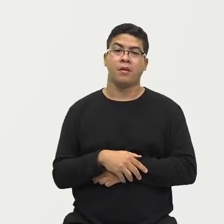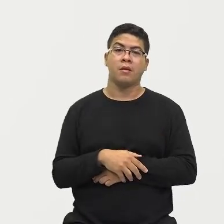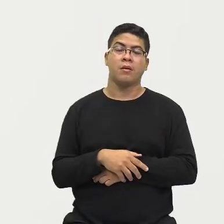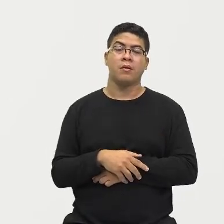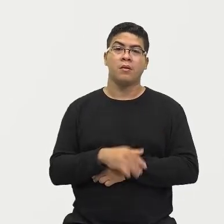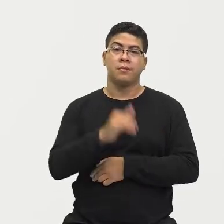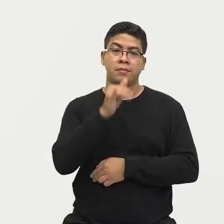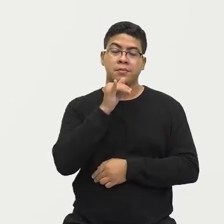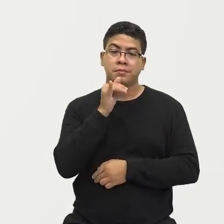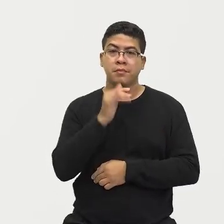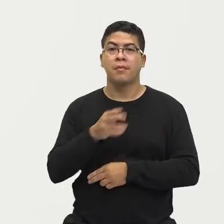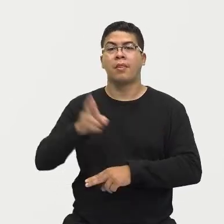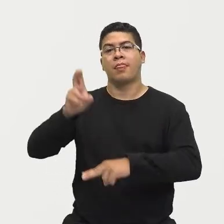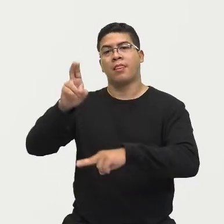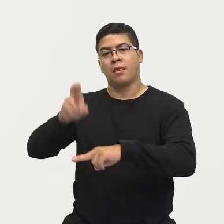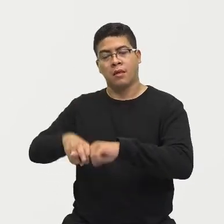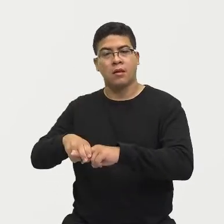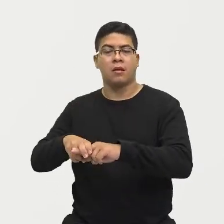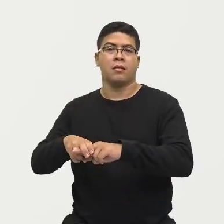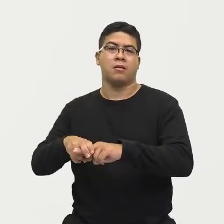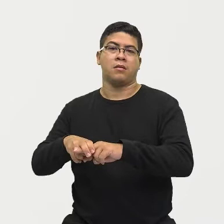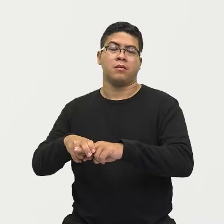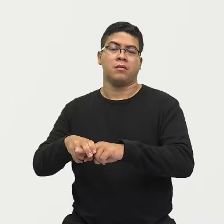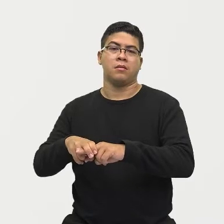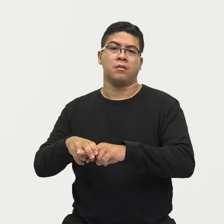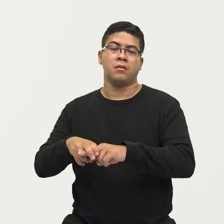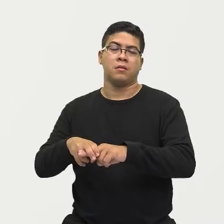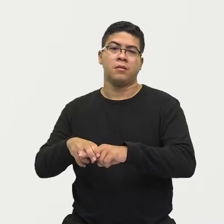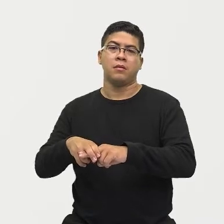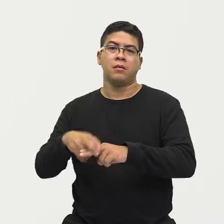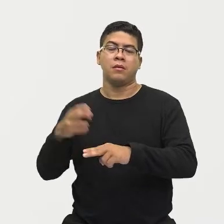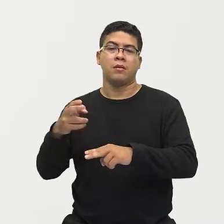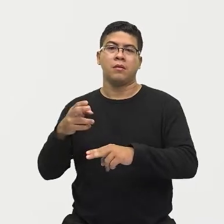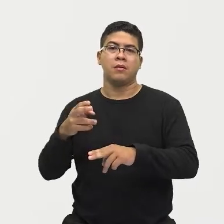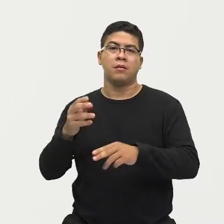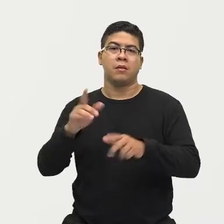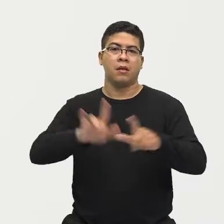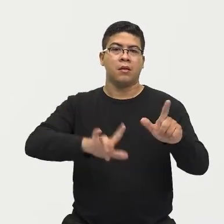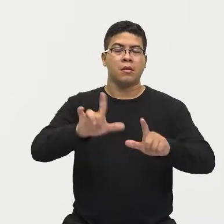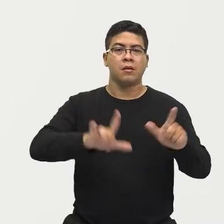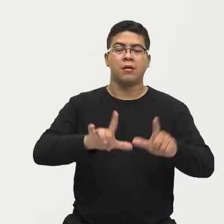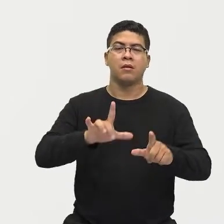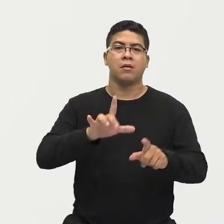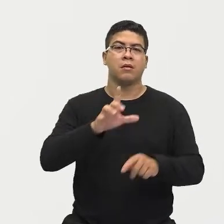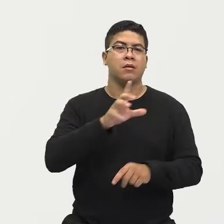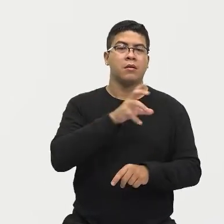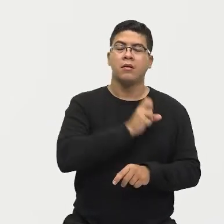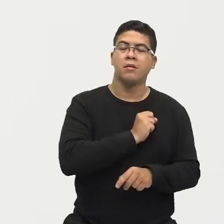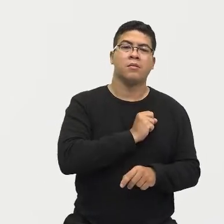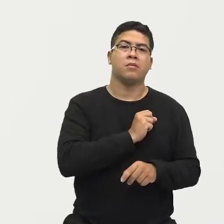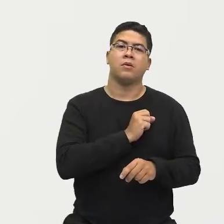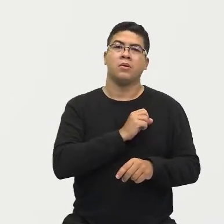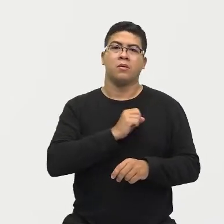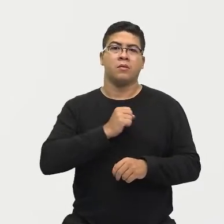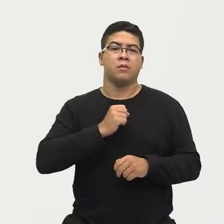professor, Paulo, Maria, flores, amor, ódio.